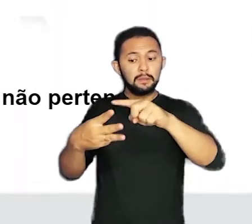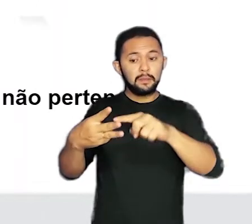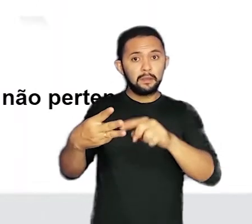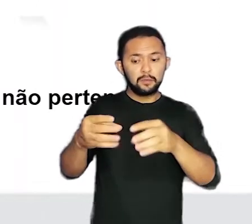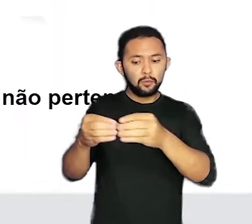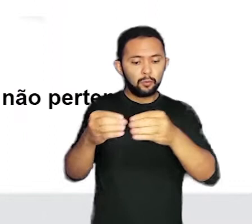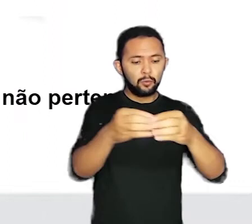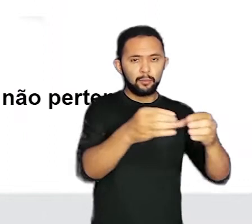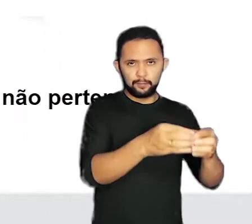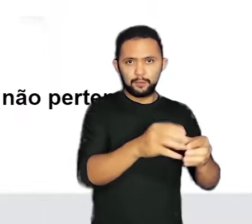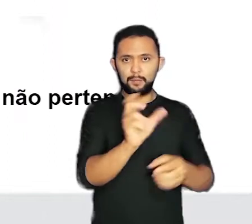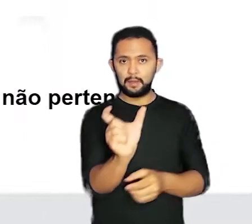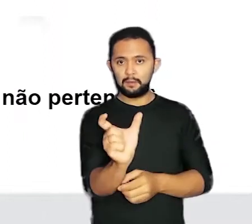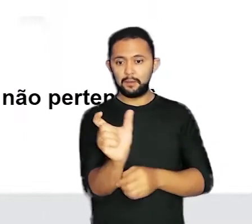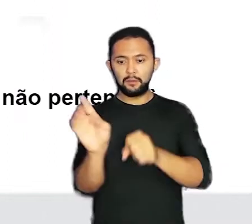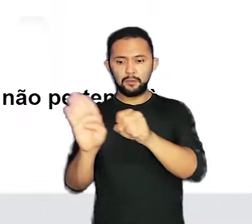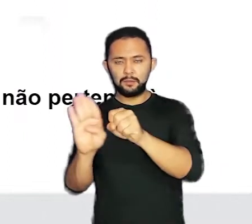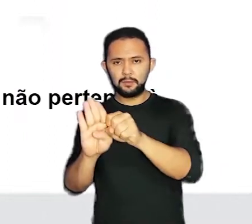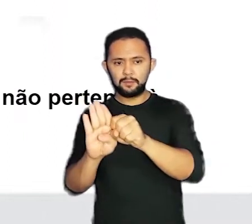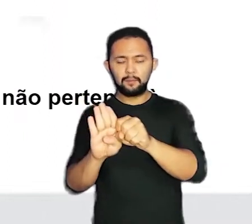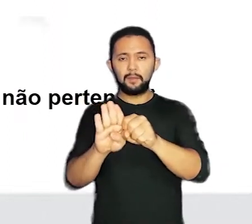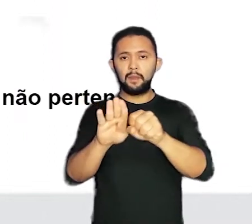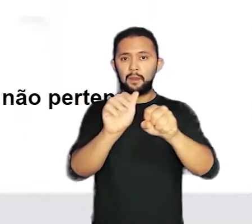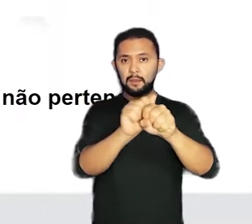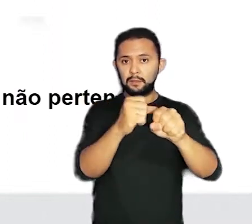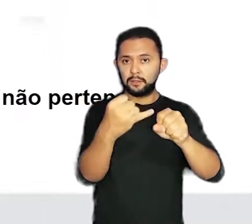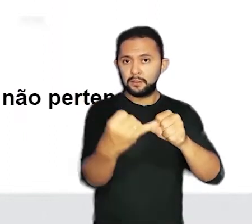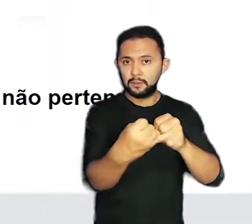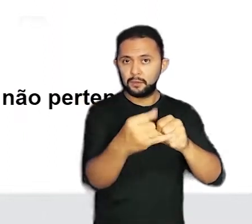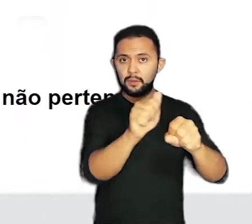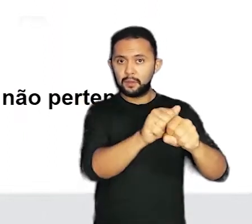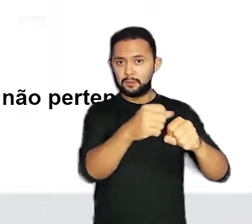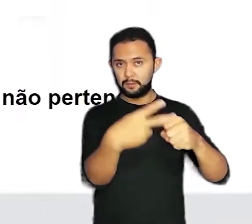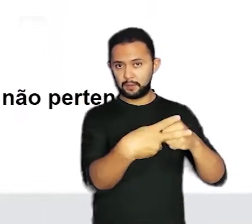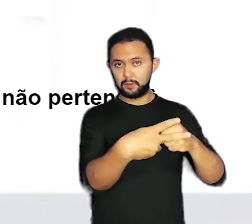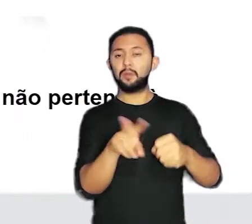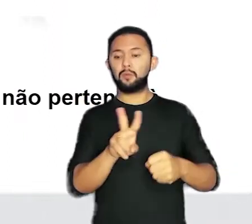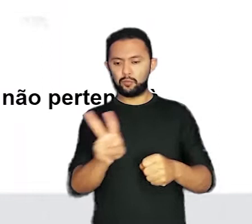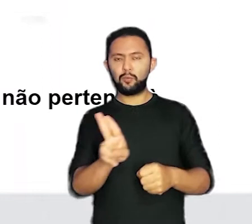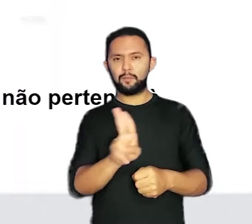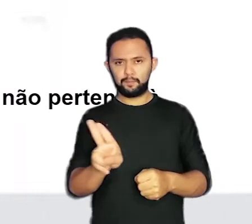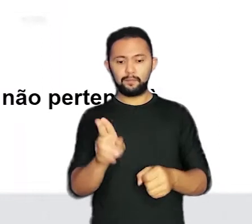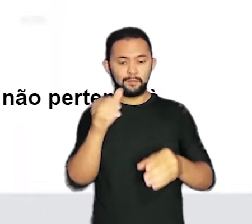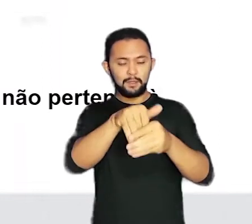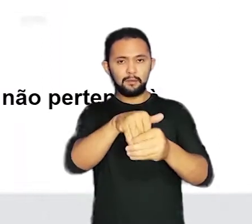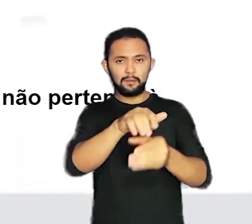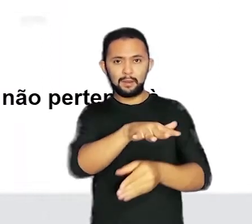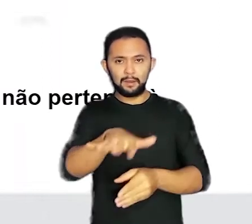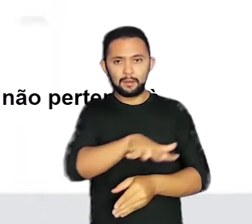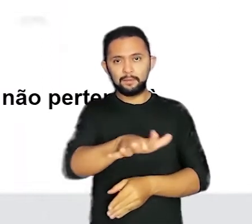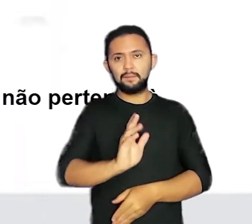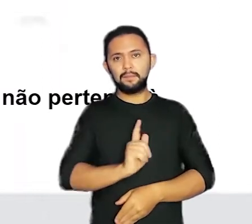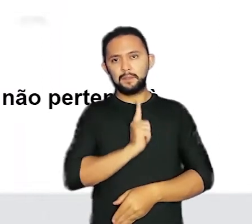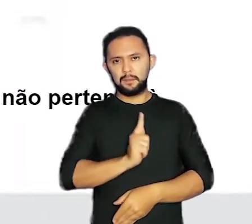Substantivos, adjetivos e advérbios, tá bom? Então, esses são os nomes que a gramática considera. E existe também